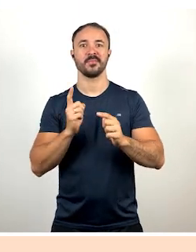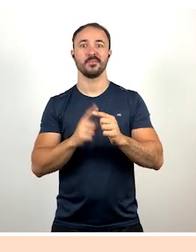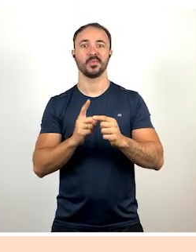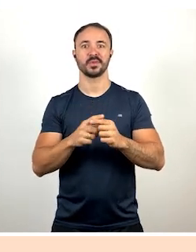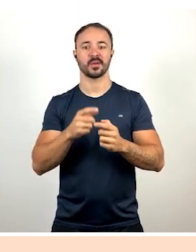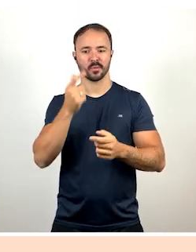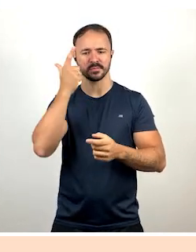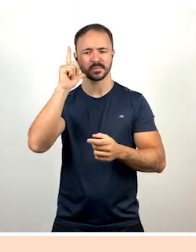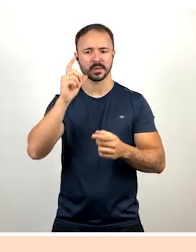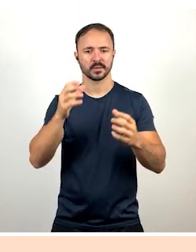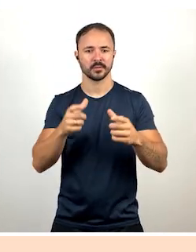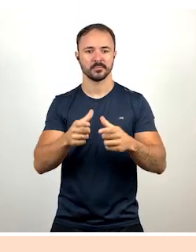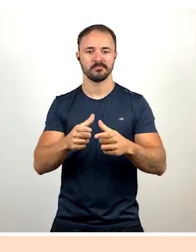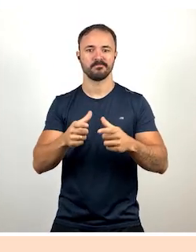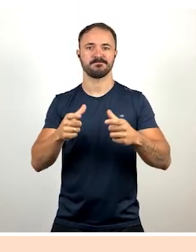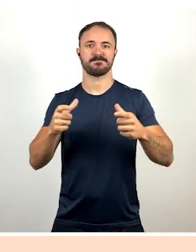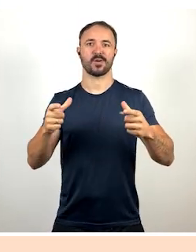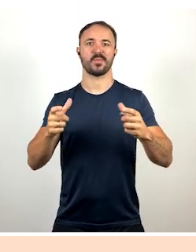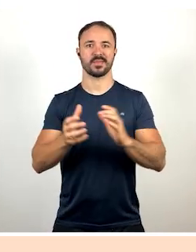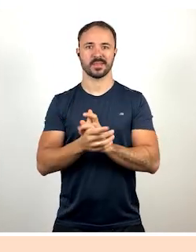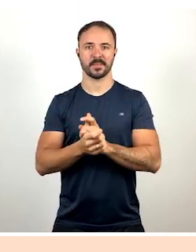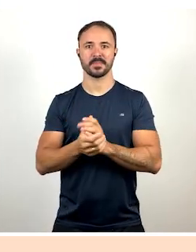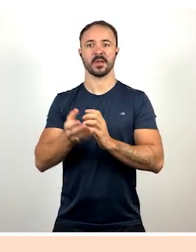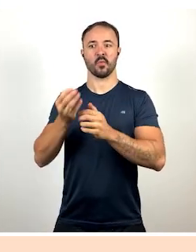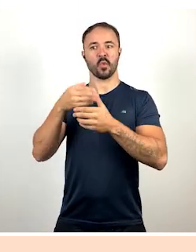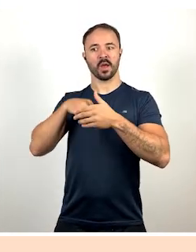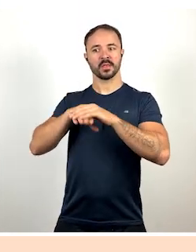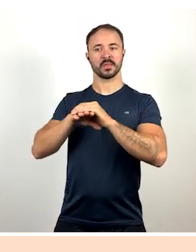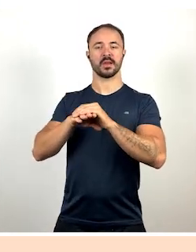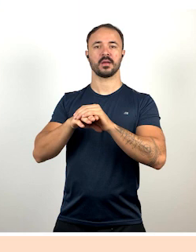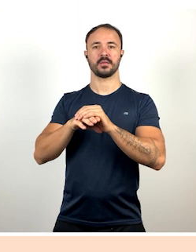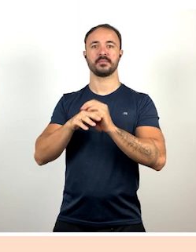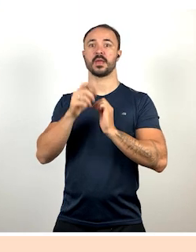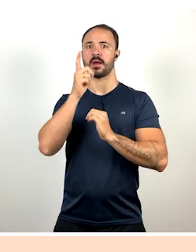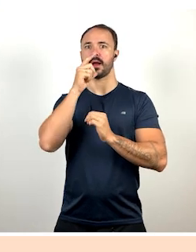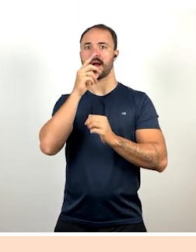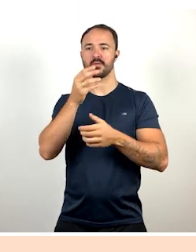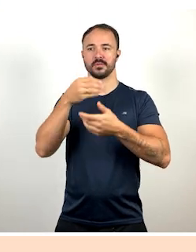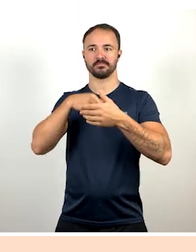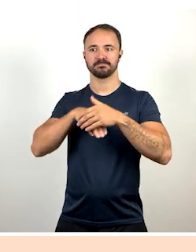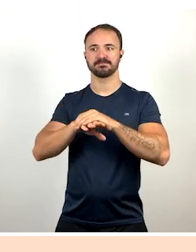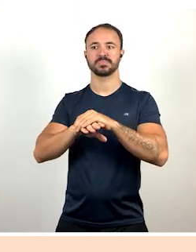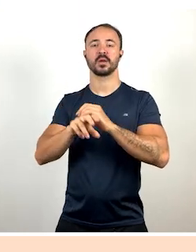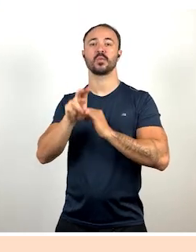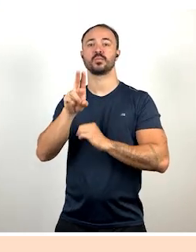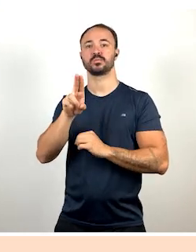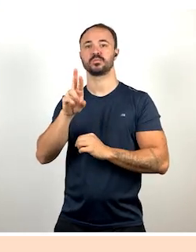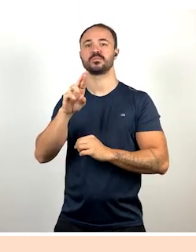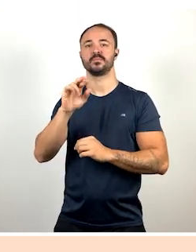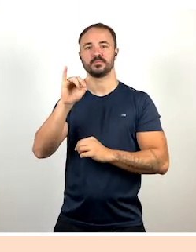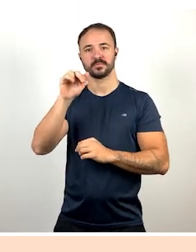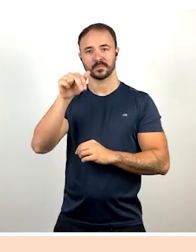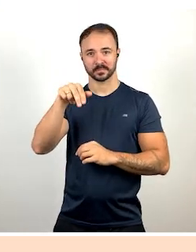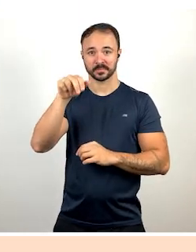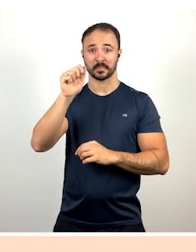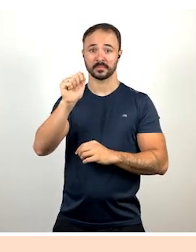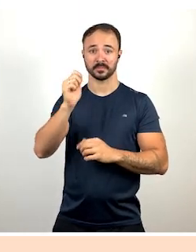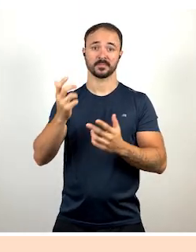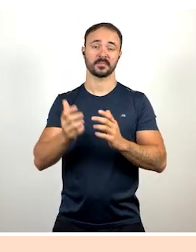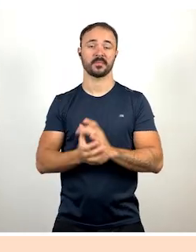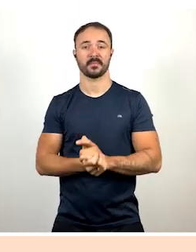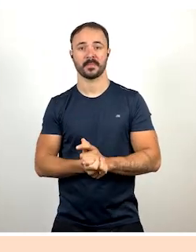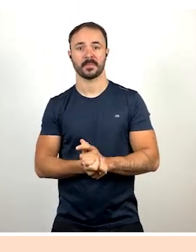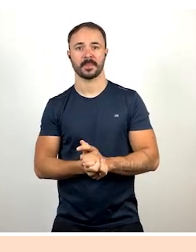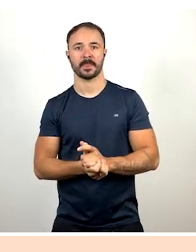se expandir para armazenar a urina. Em média, a capacidade de